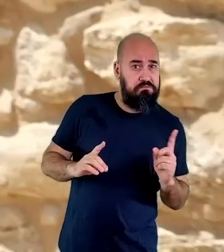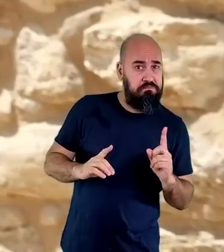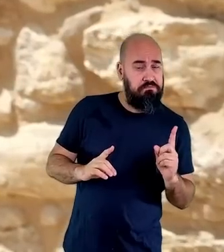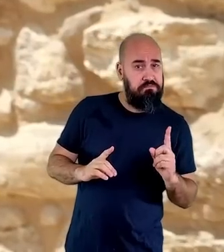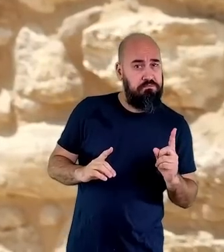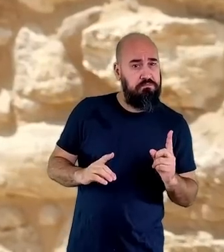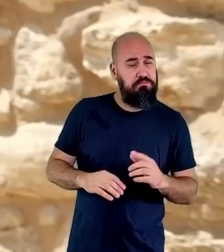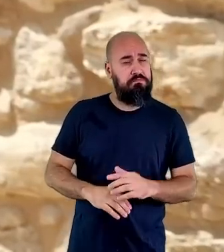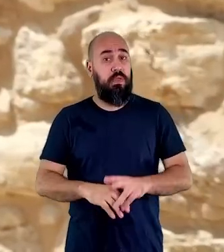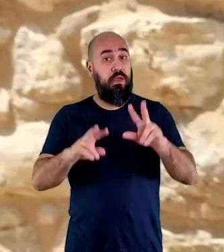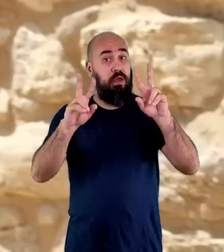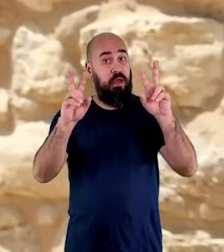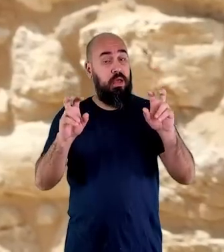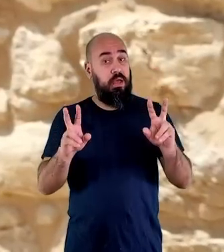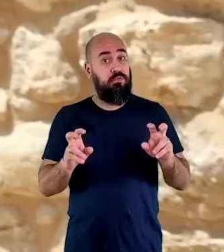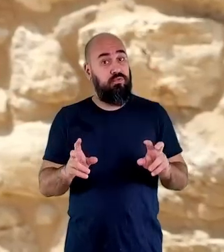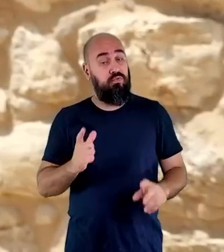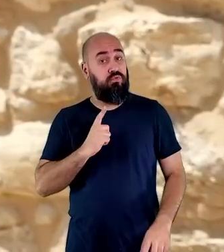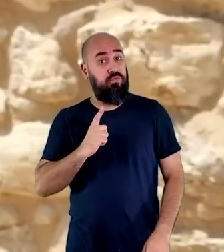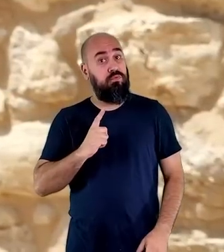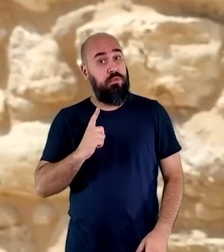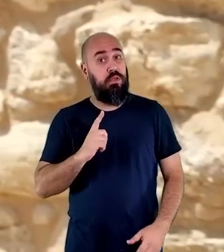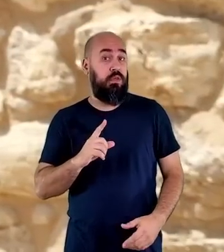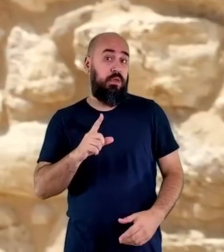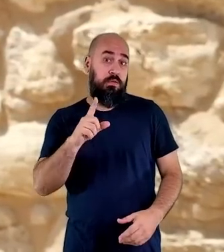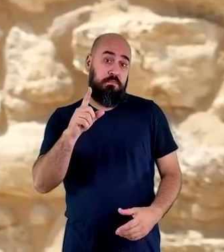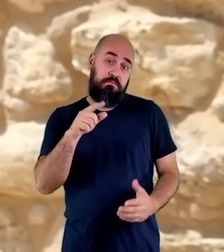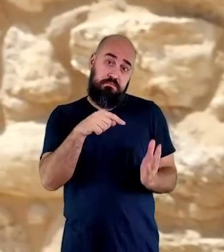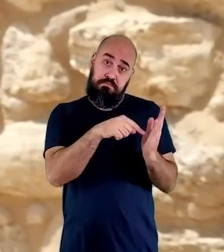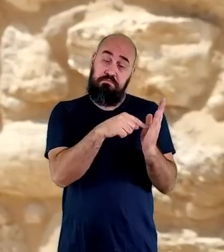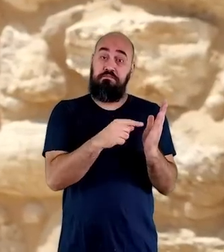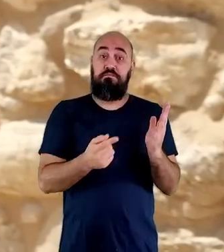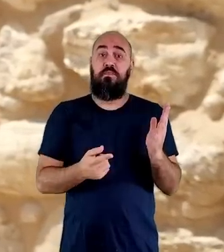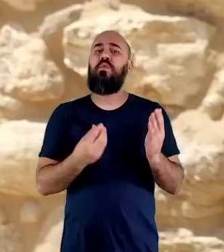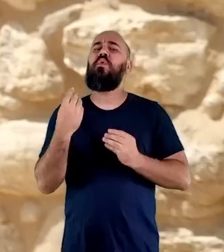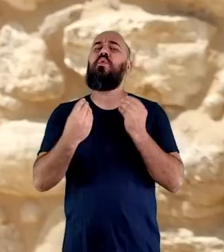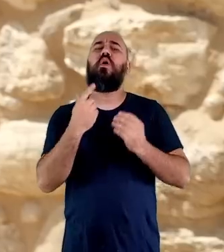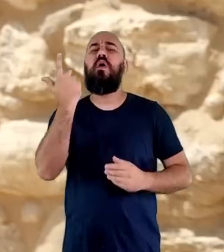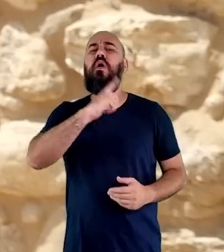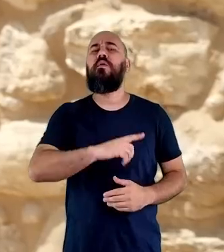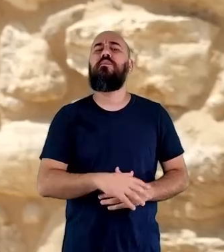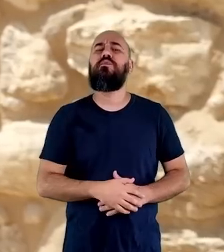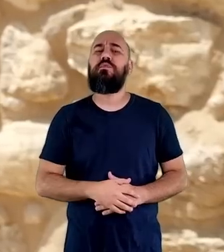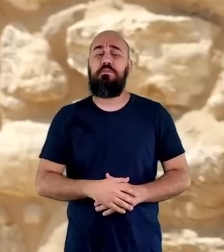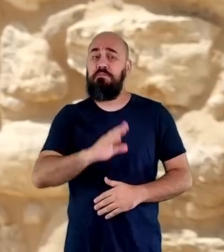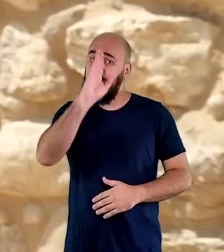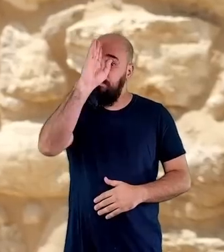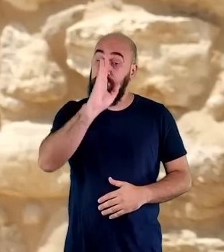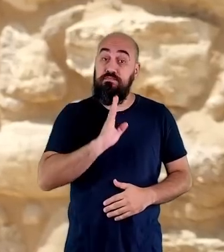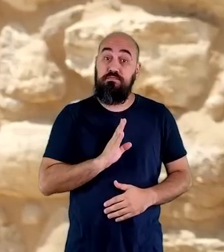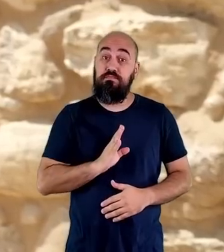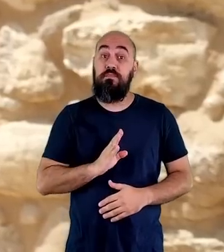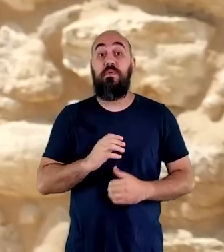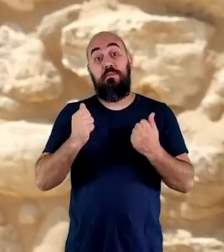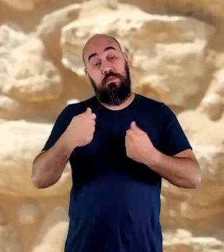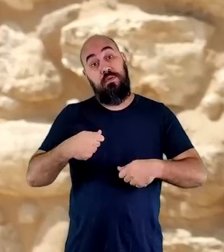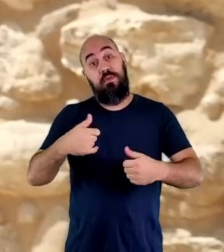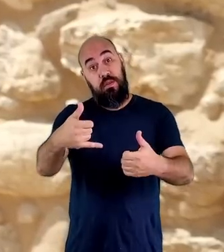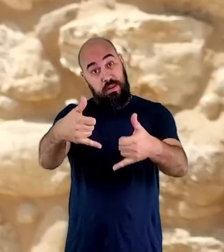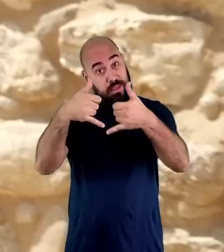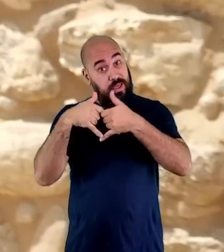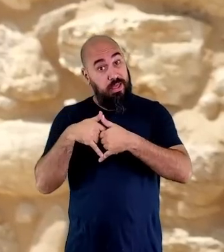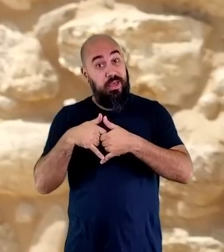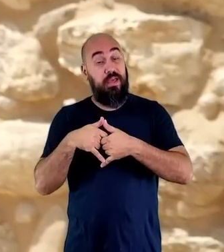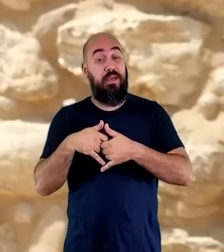aqui esperando por você. E como faz para adquirir? É inteiramente grátis. Basta ligar para a gente no horário comercial, hein? Anote aí, 0